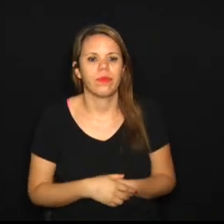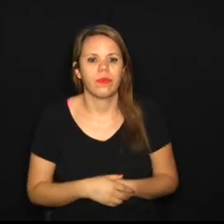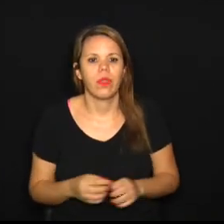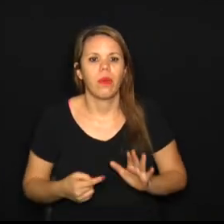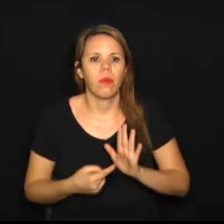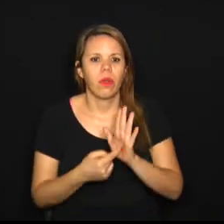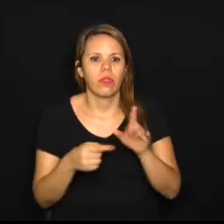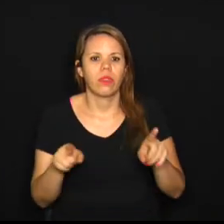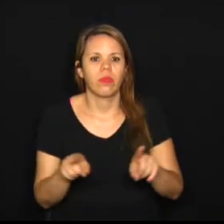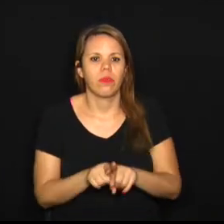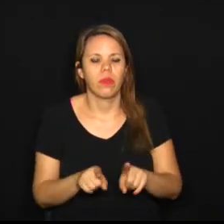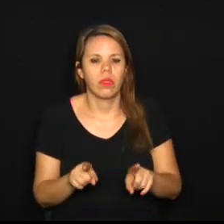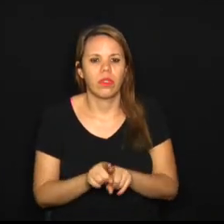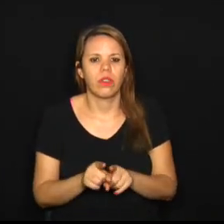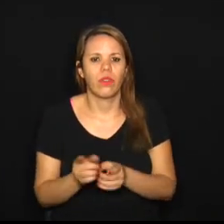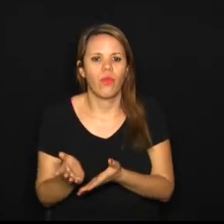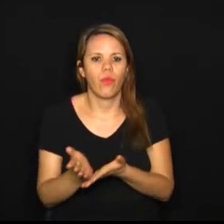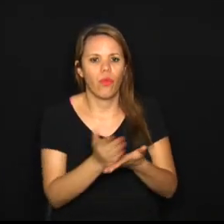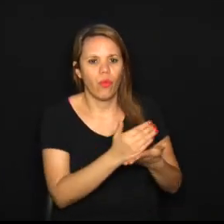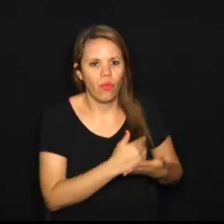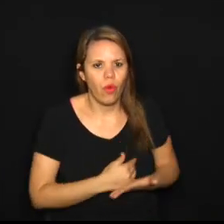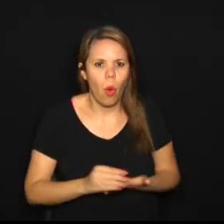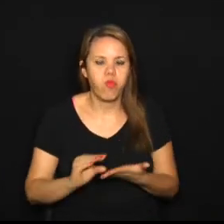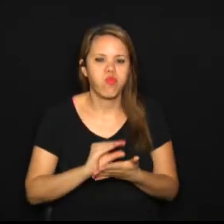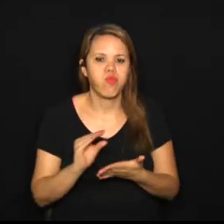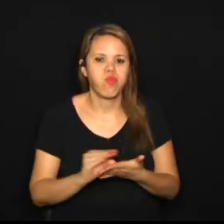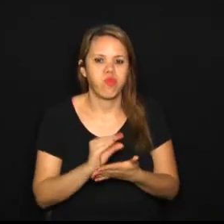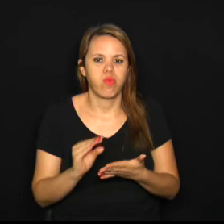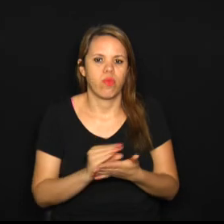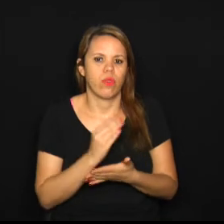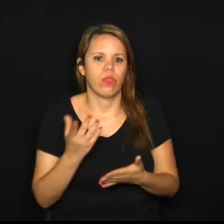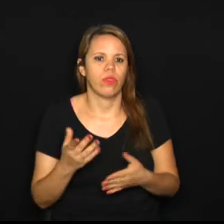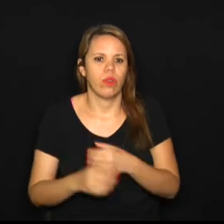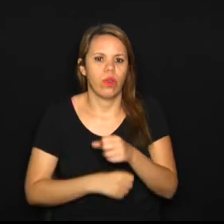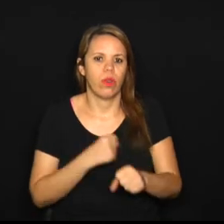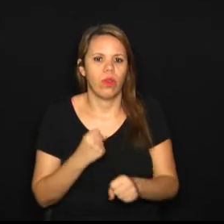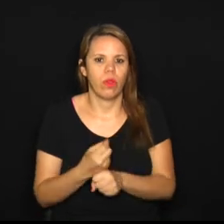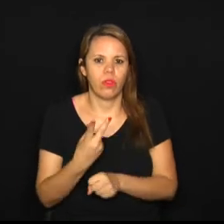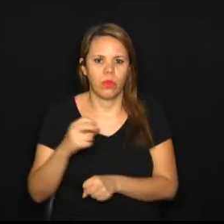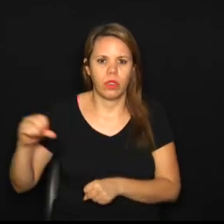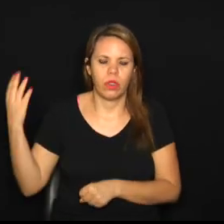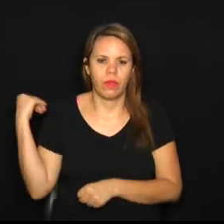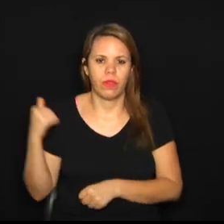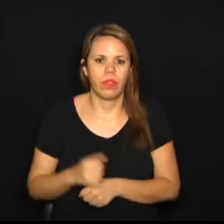Destacamos, então, agora as receitas de capital. No ano foram realizados